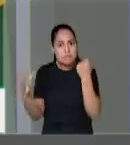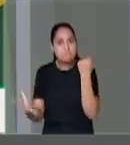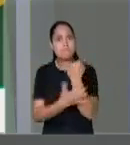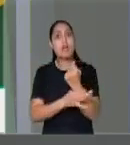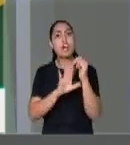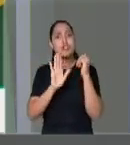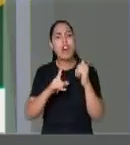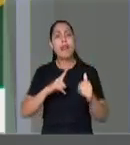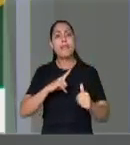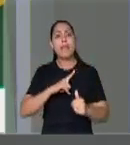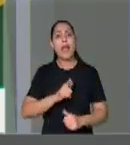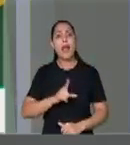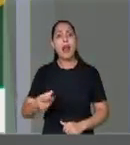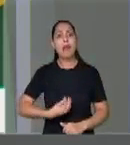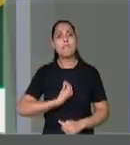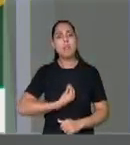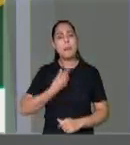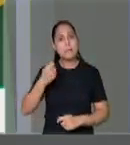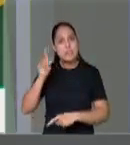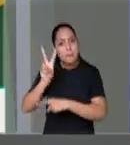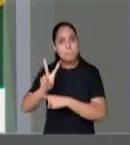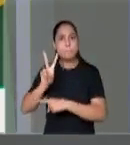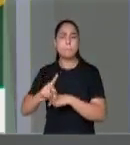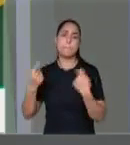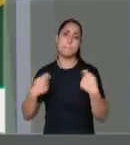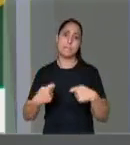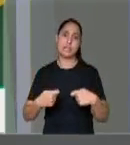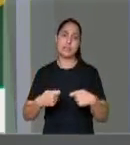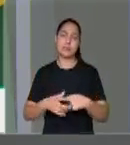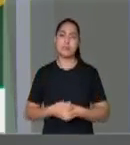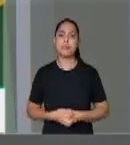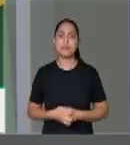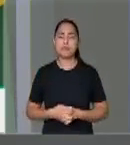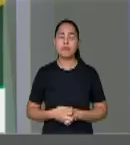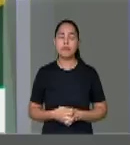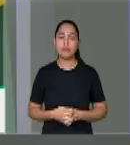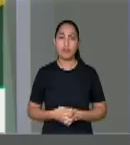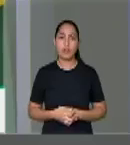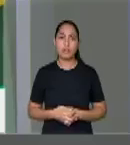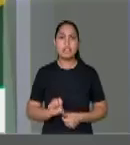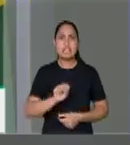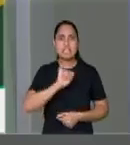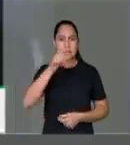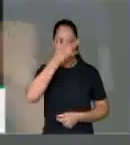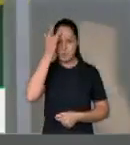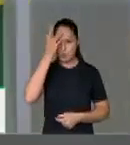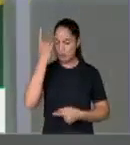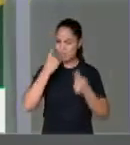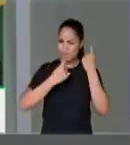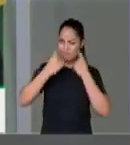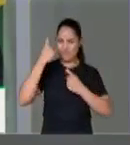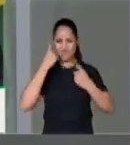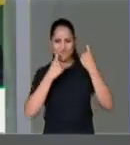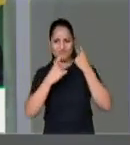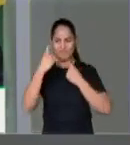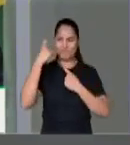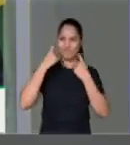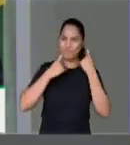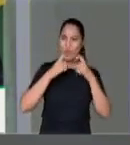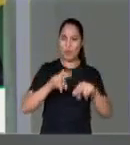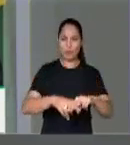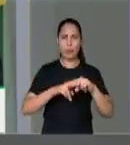que aquilo que já existe seja preservado. E se essa fosse a tônica, se essa fosse a preocupação